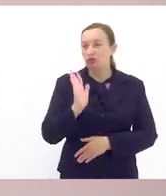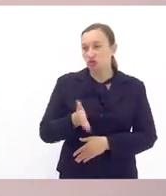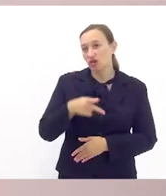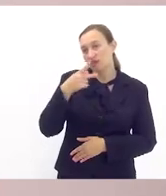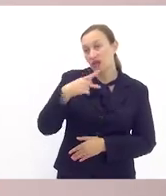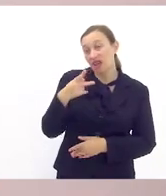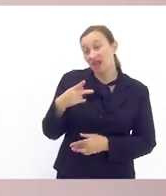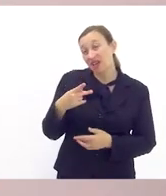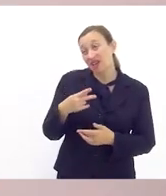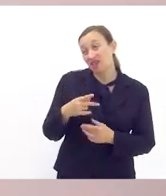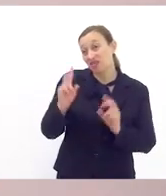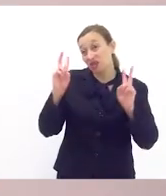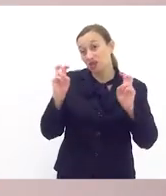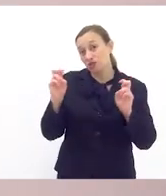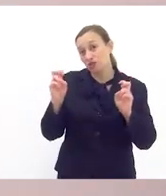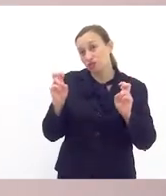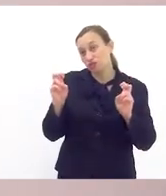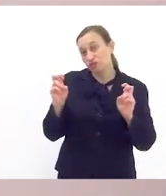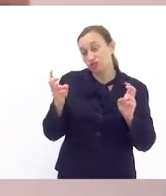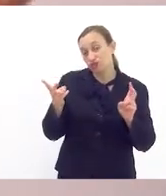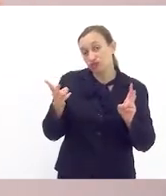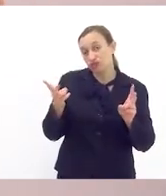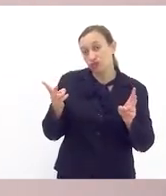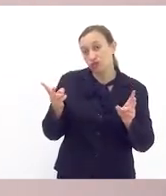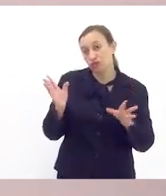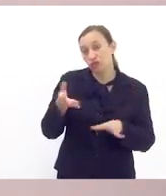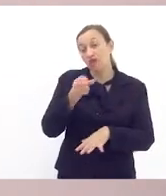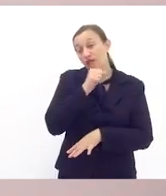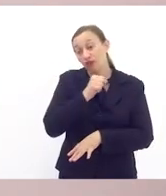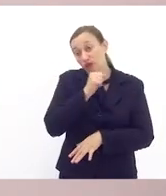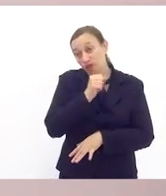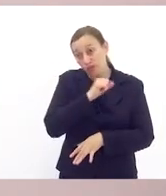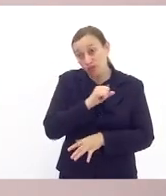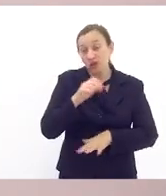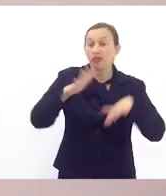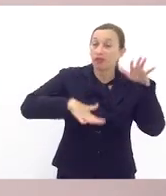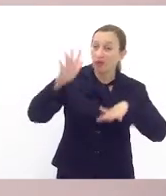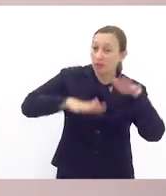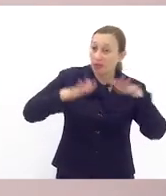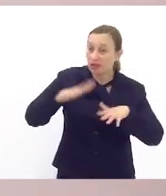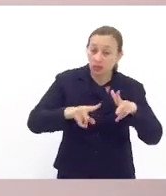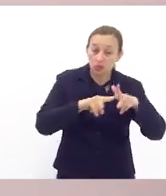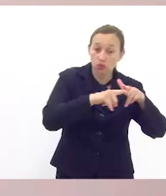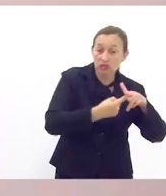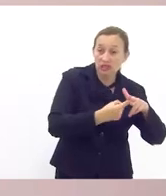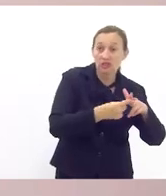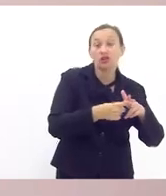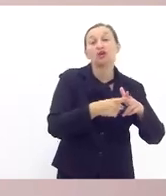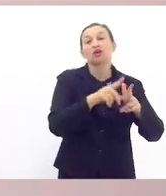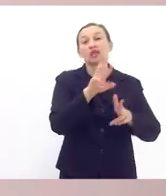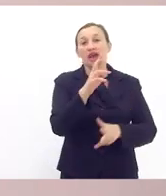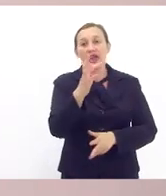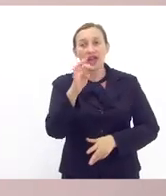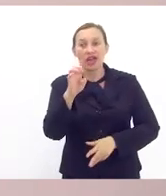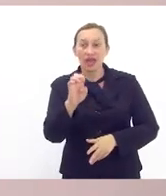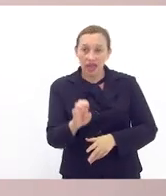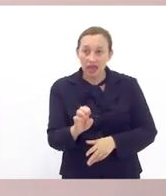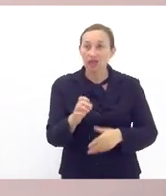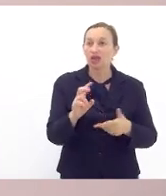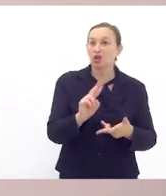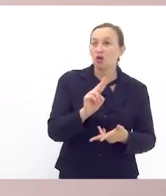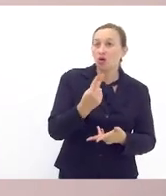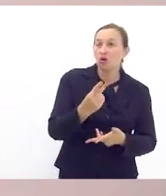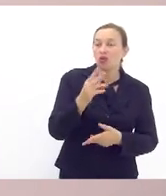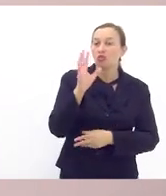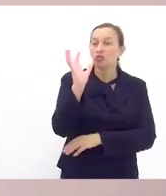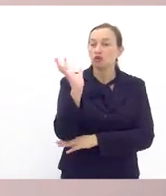situações totalmente atípicas que Independente de uma manutenção na rede Independente de uma